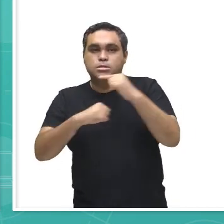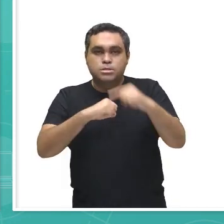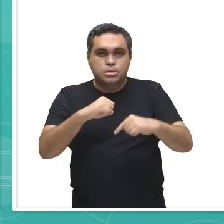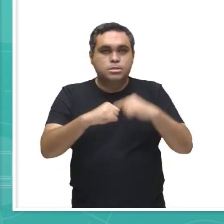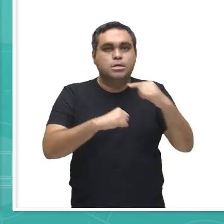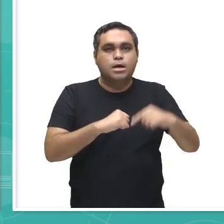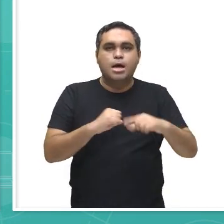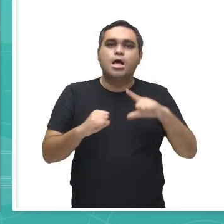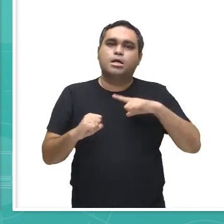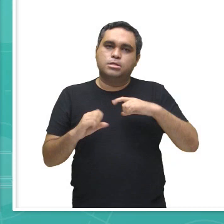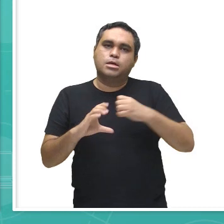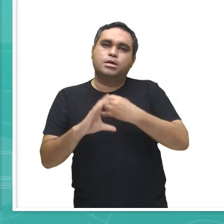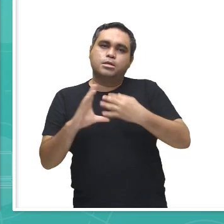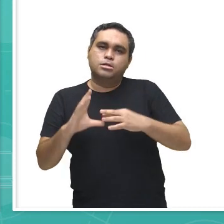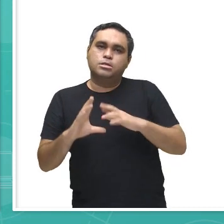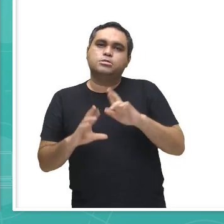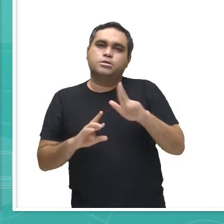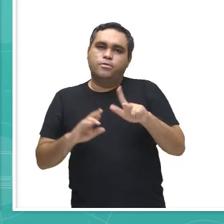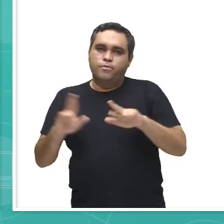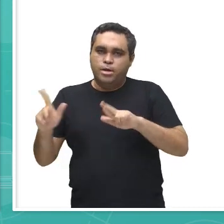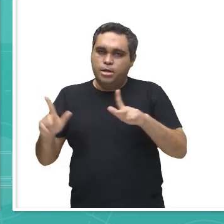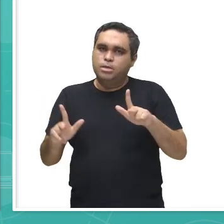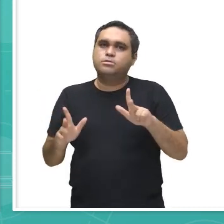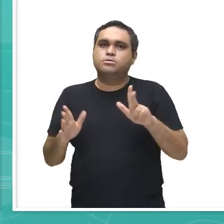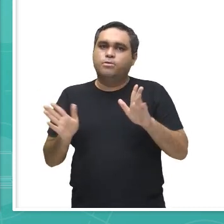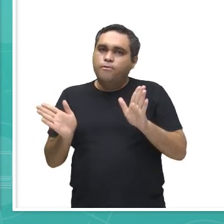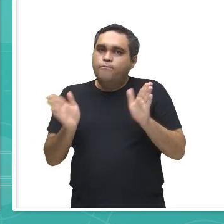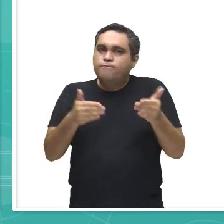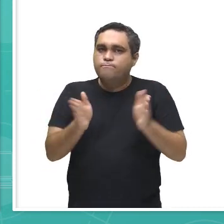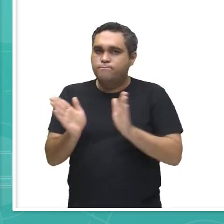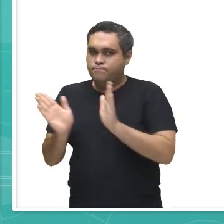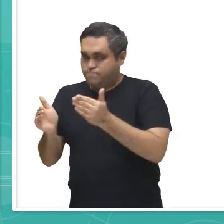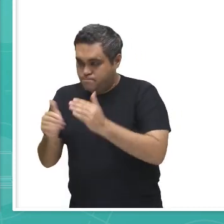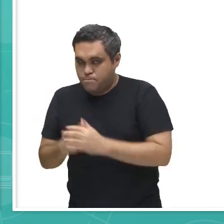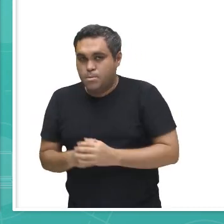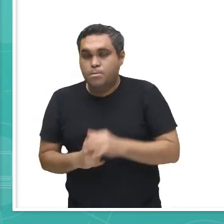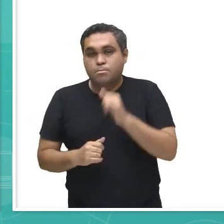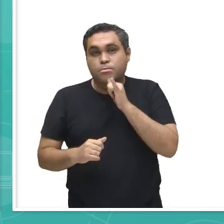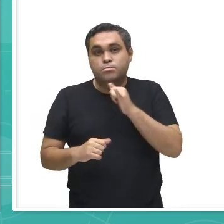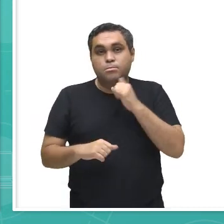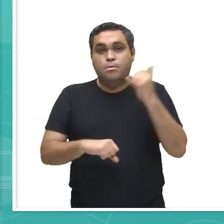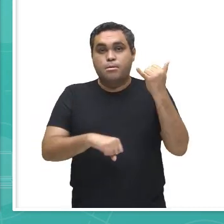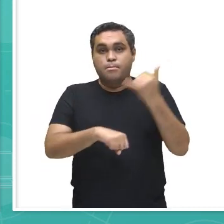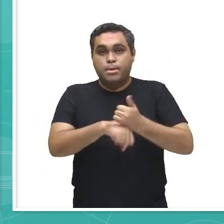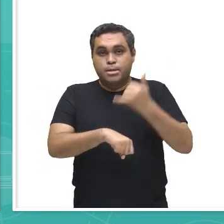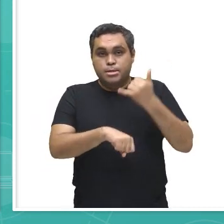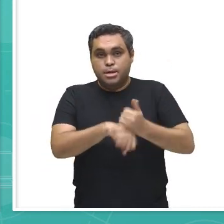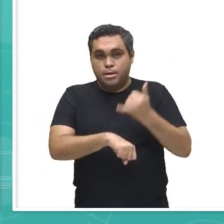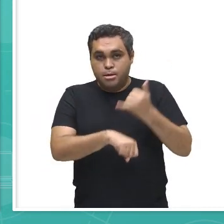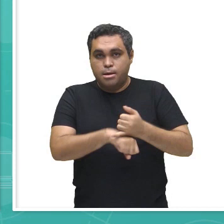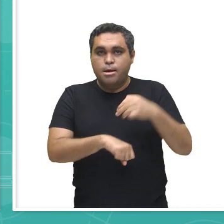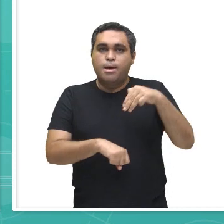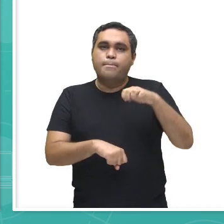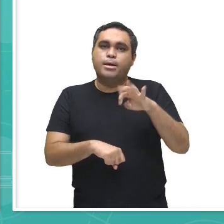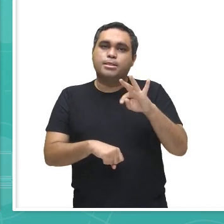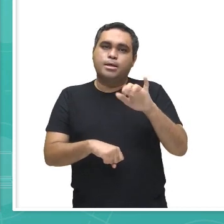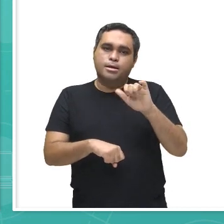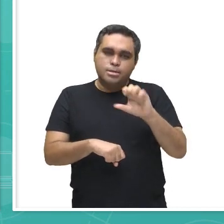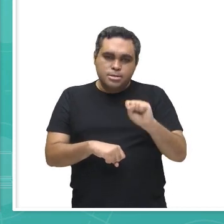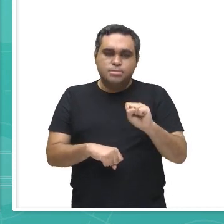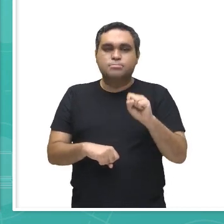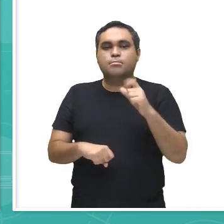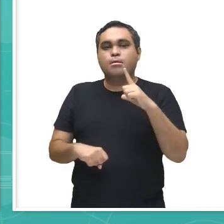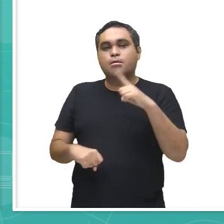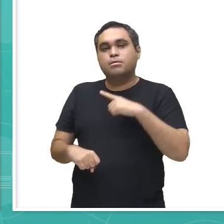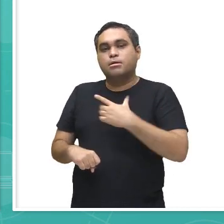características, né? Características ali que são específicas, como o exemplo dos metais. E aqui, para representar um metal, a gente